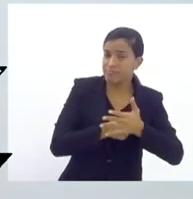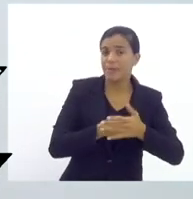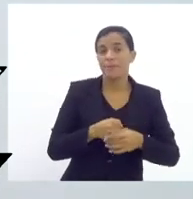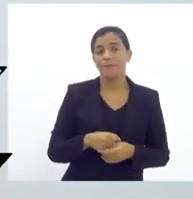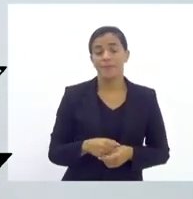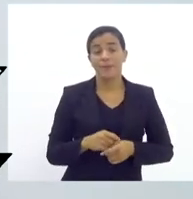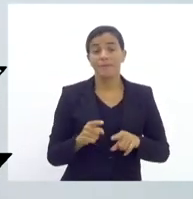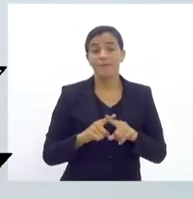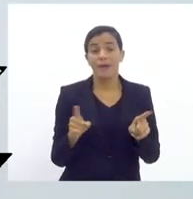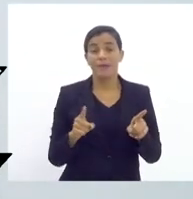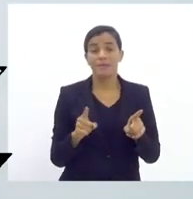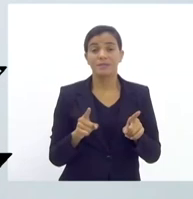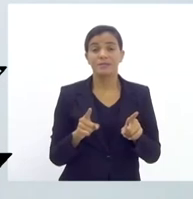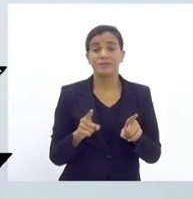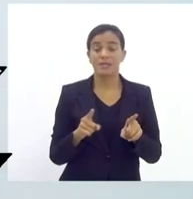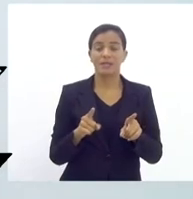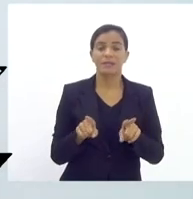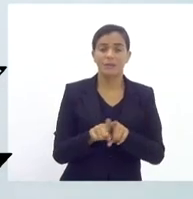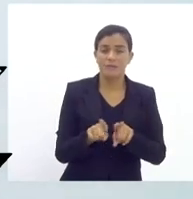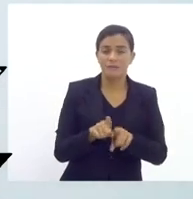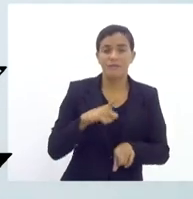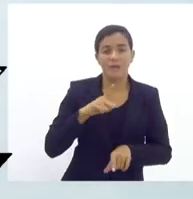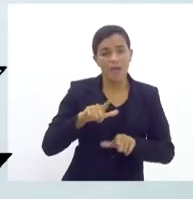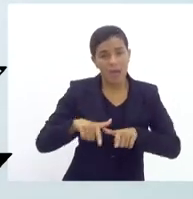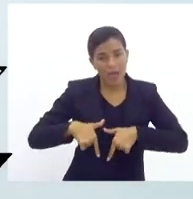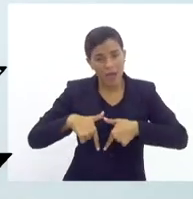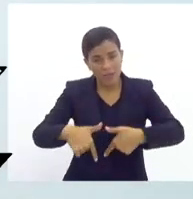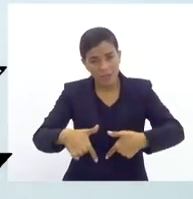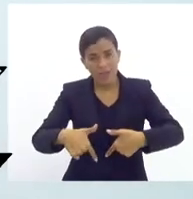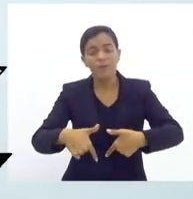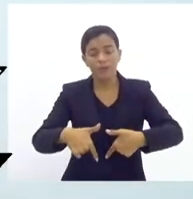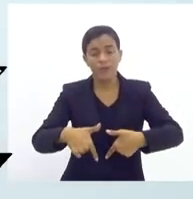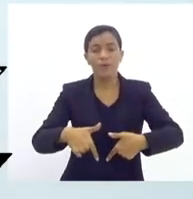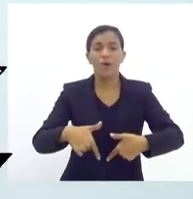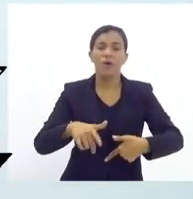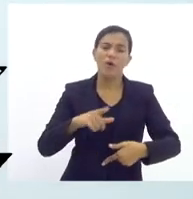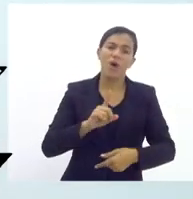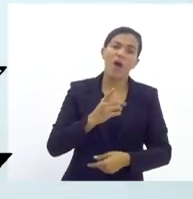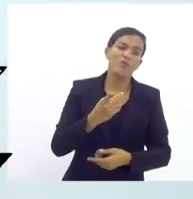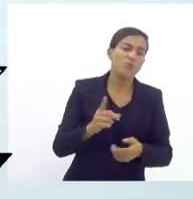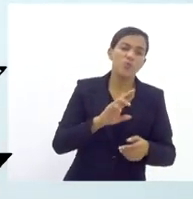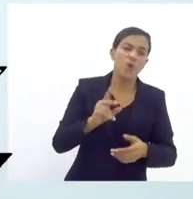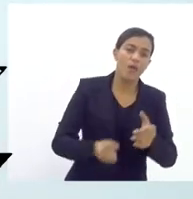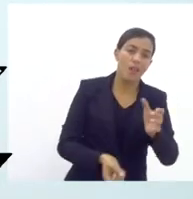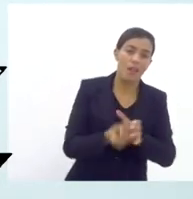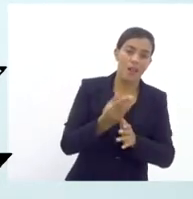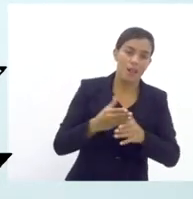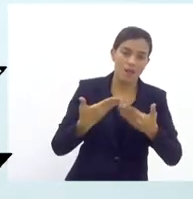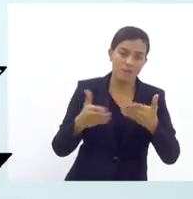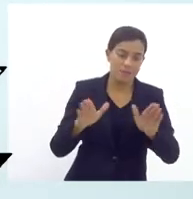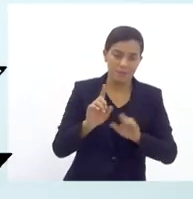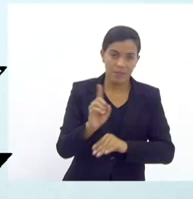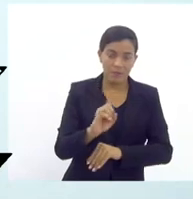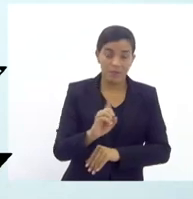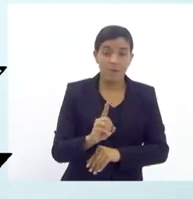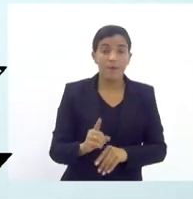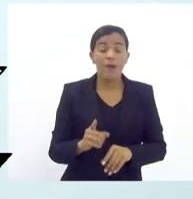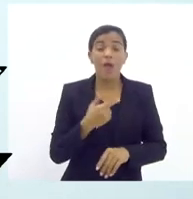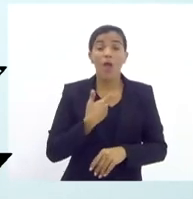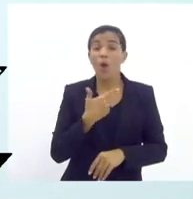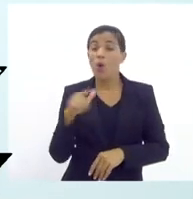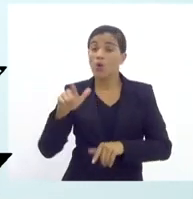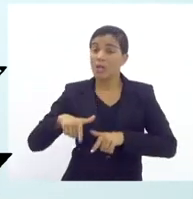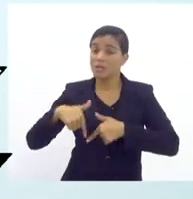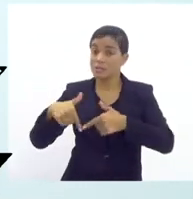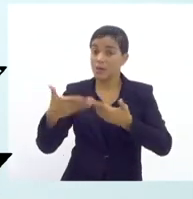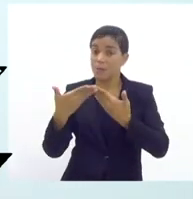isso é a gente já teve algumas ações Vamos fazer uma sem ser o lançamento que foi público uma outra ação